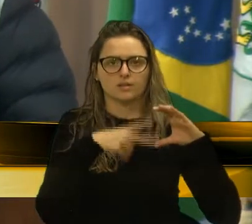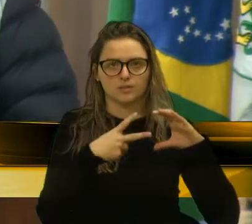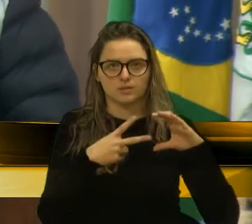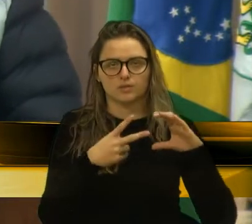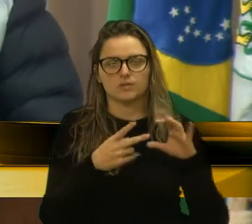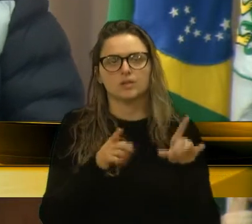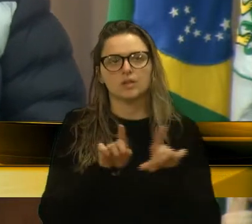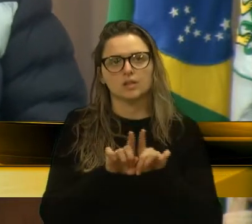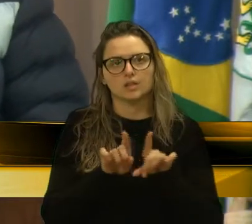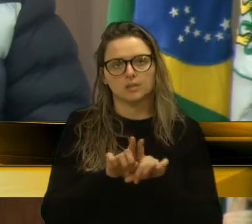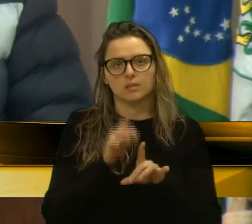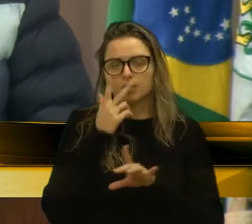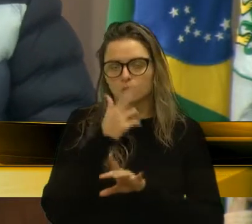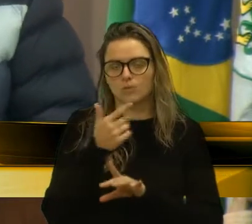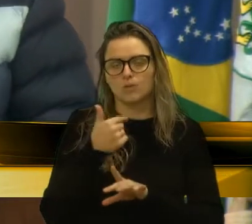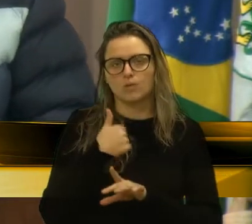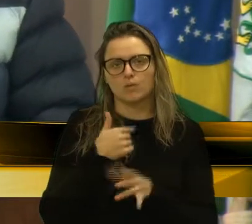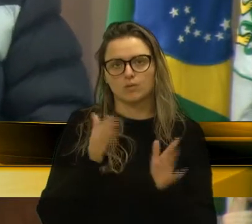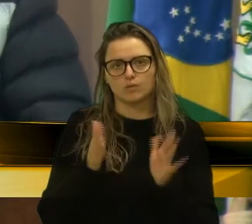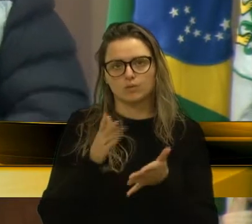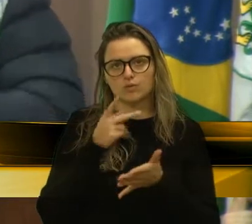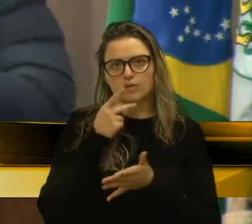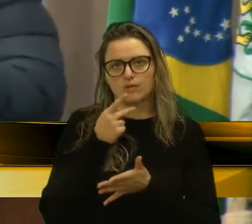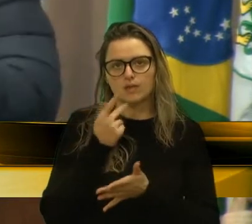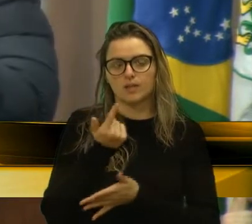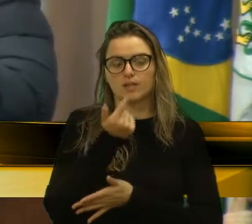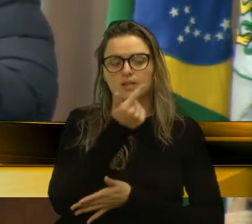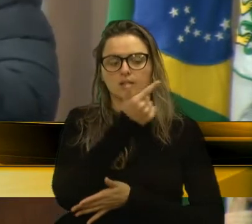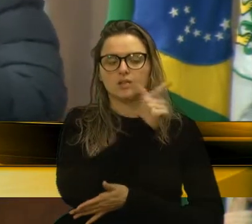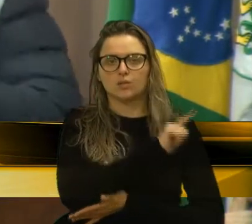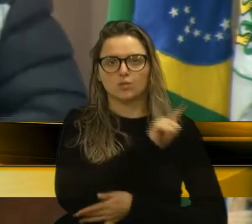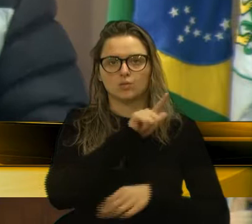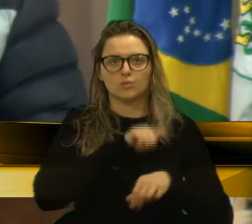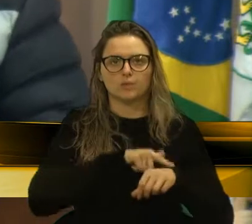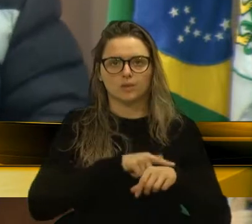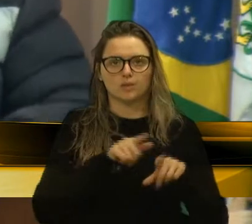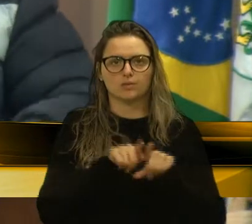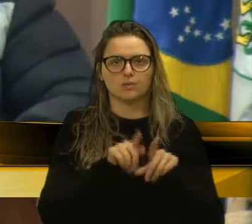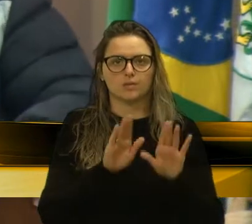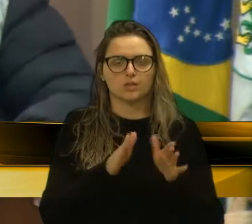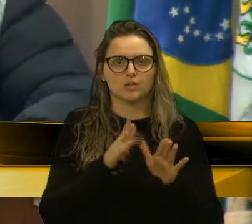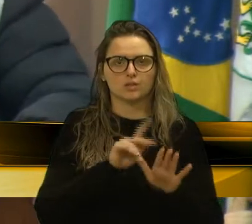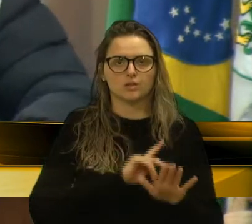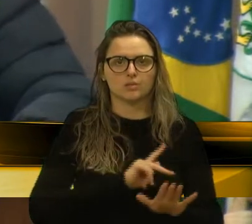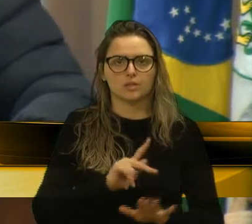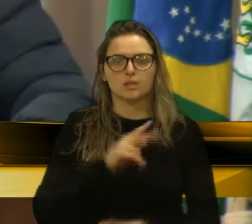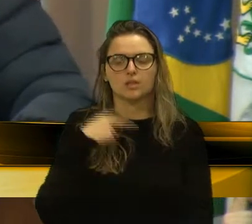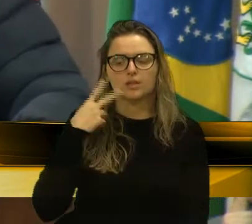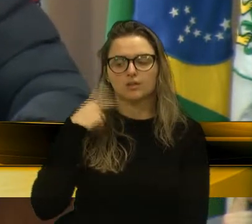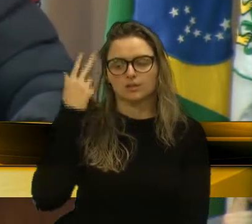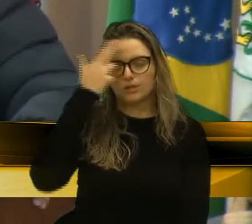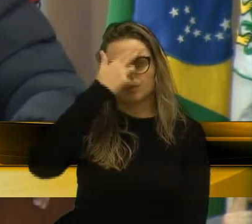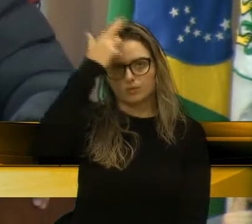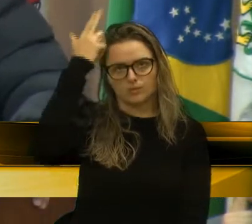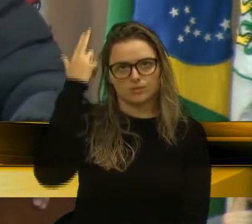neste último ano, como já esteve em outra oportunidade. Então, vereador Flávio Cassina,